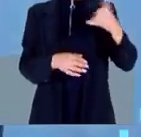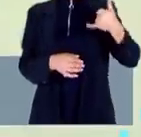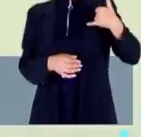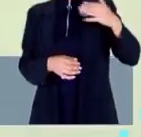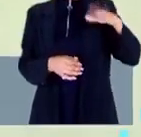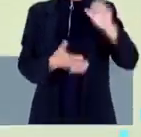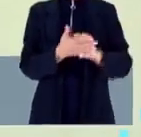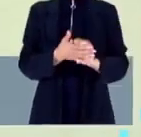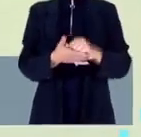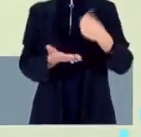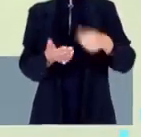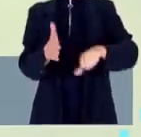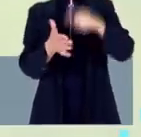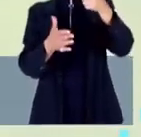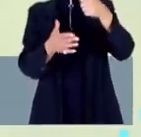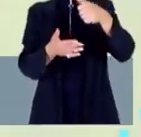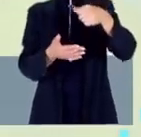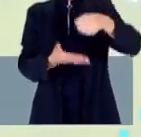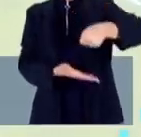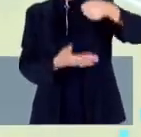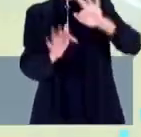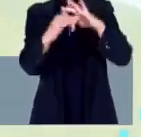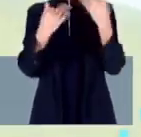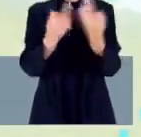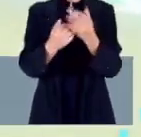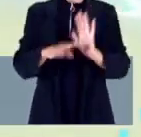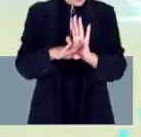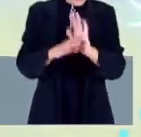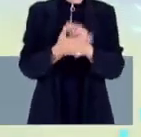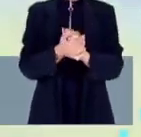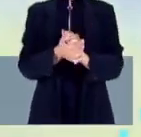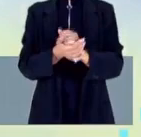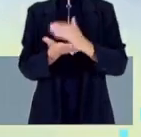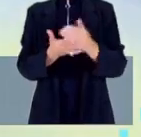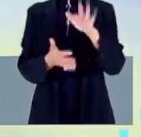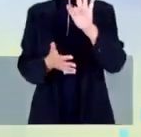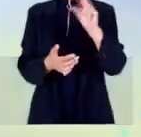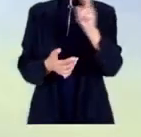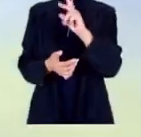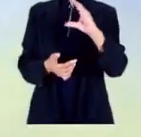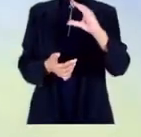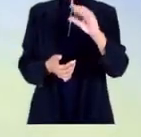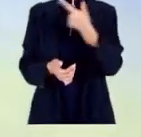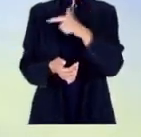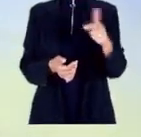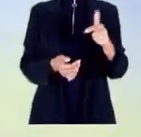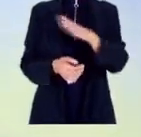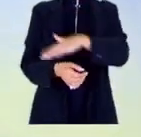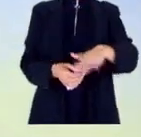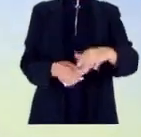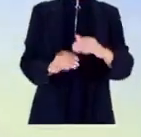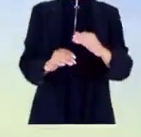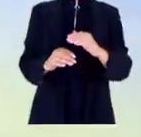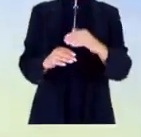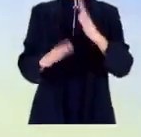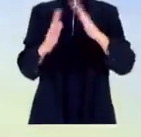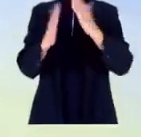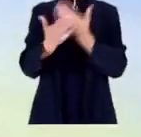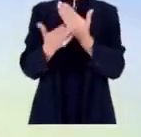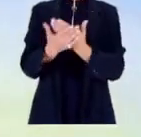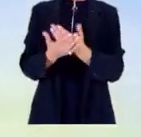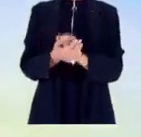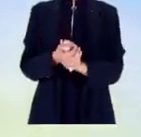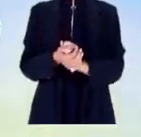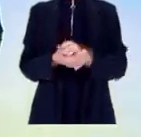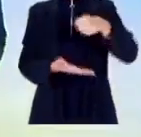primeiro Bolsa Família surgiu lá na Ruth Cardoso Fernando Henrique quando a gente não tinha crianças dentro da sala de aula inventaram e muito